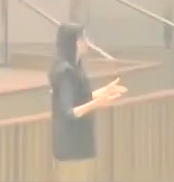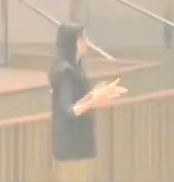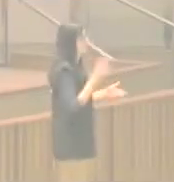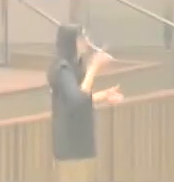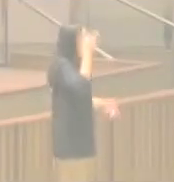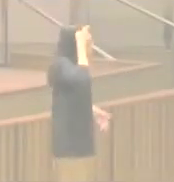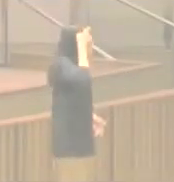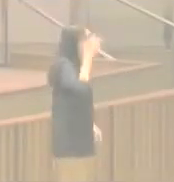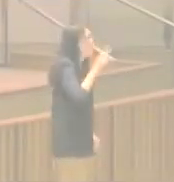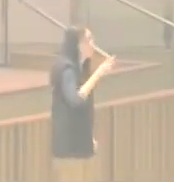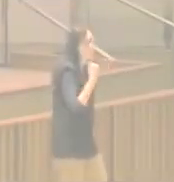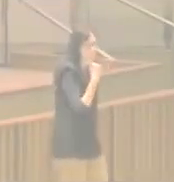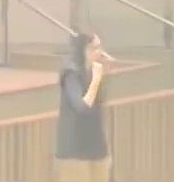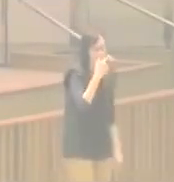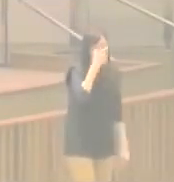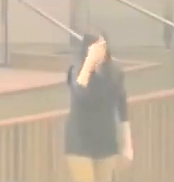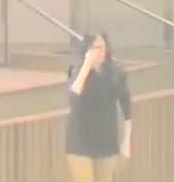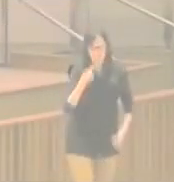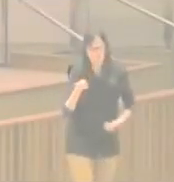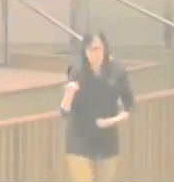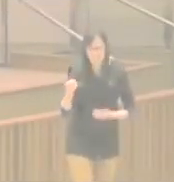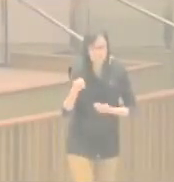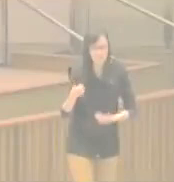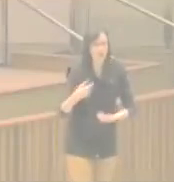argumentos do diabo na nossa mente.